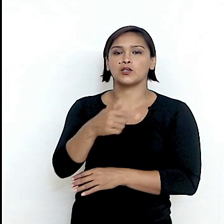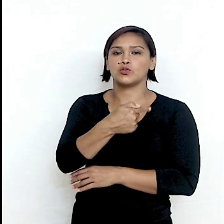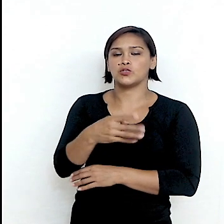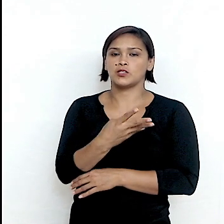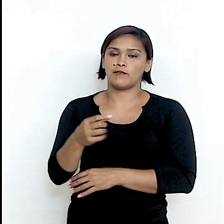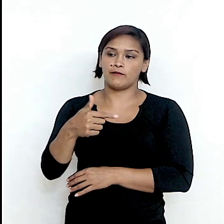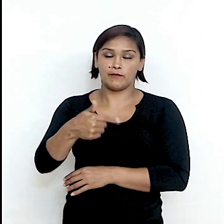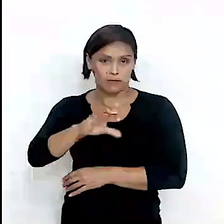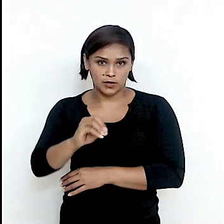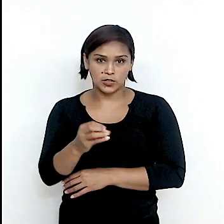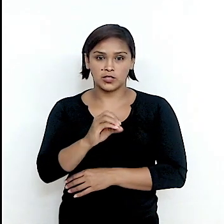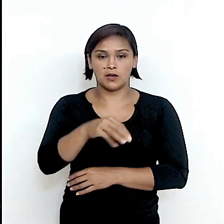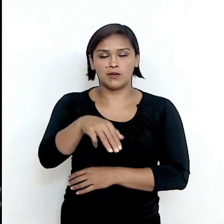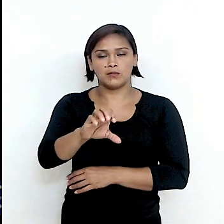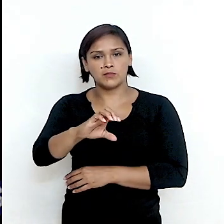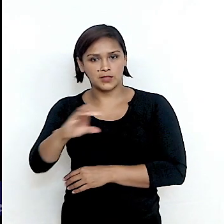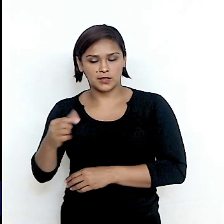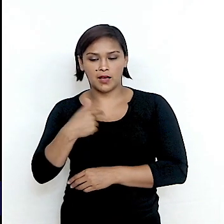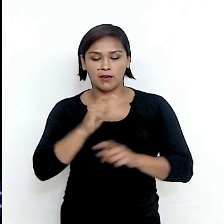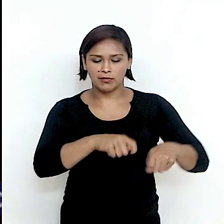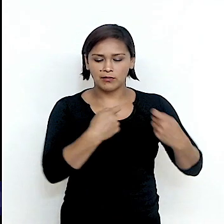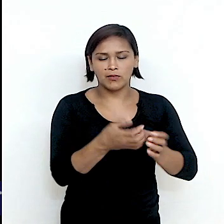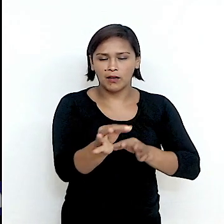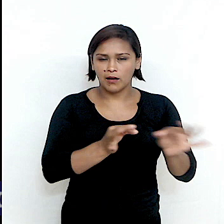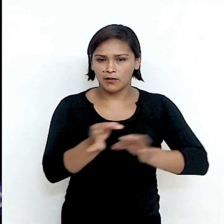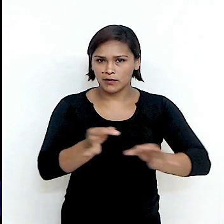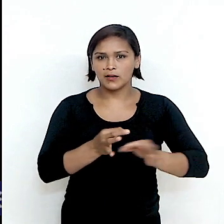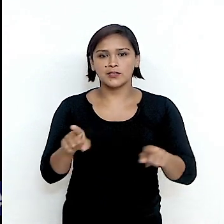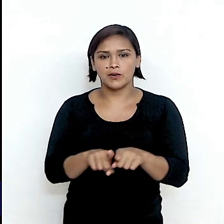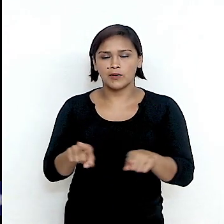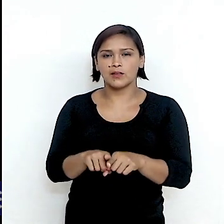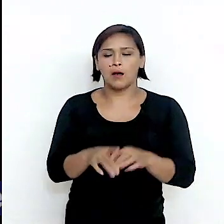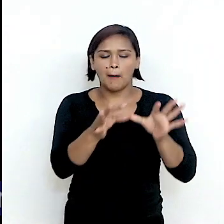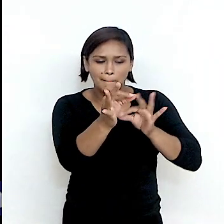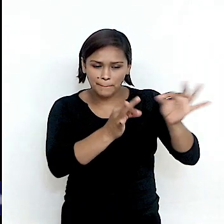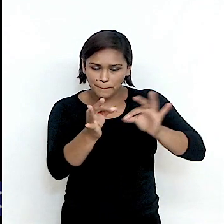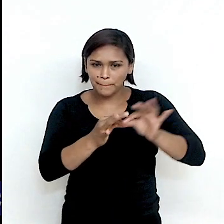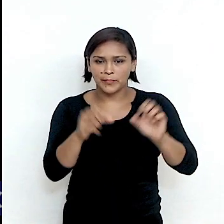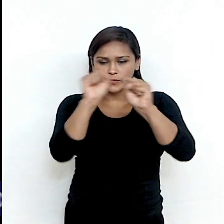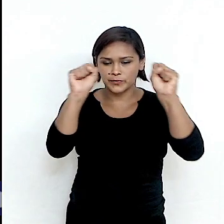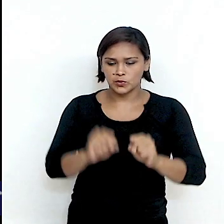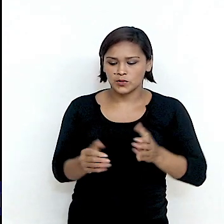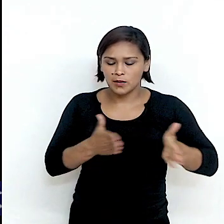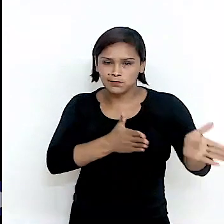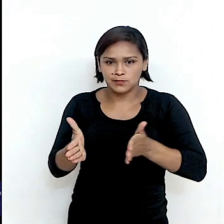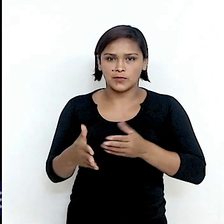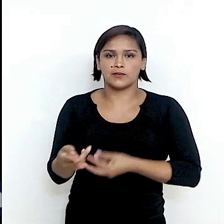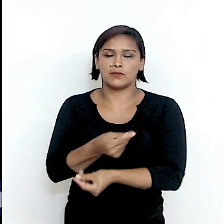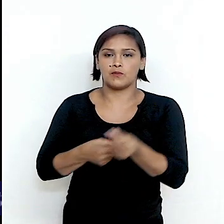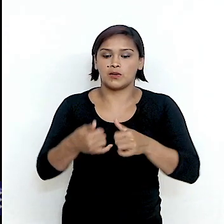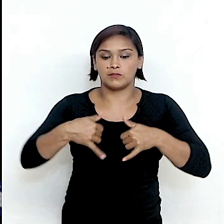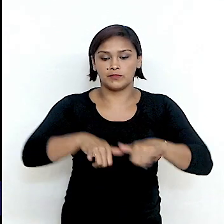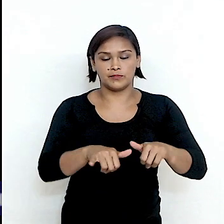Mc nós defendemos a reforma da organização e também o aperfeiçoamento do sistema multilateral de comércio